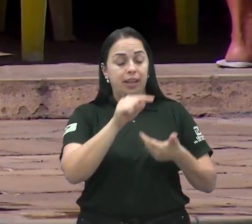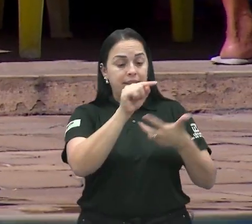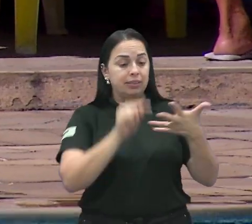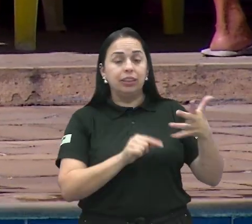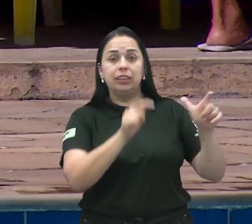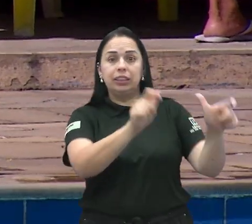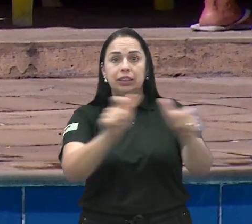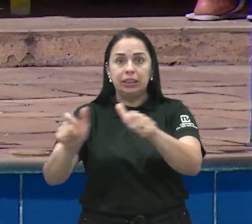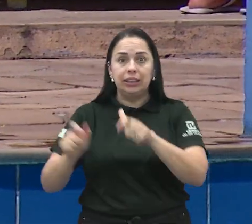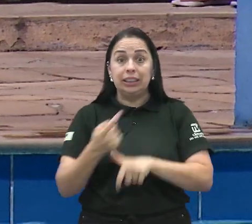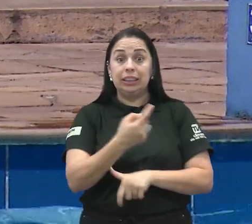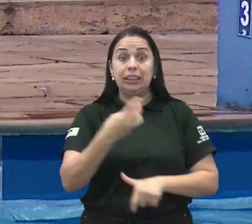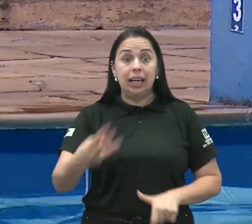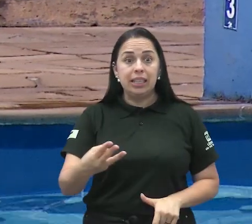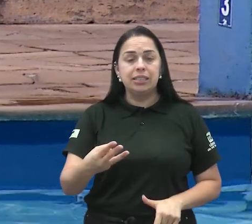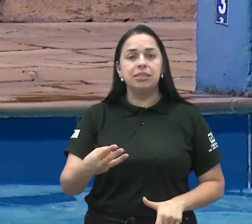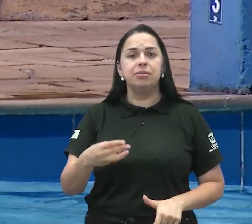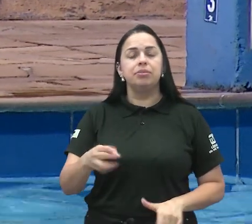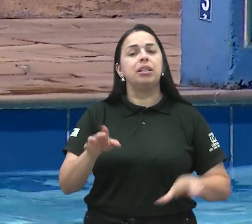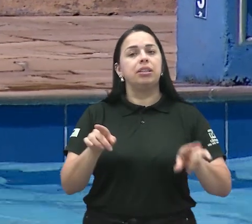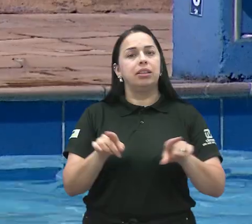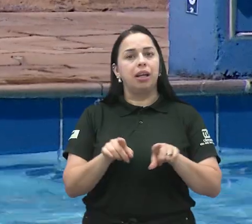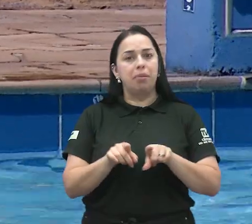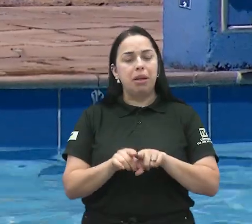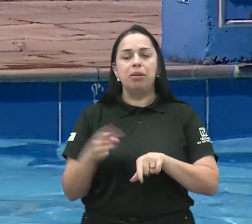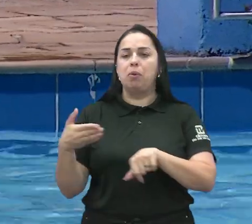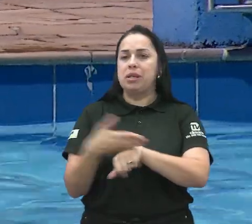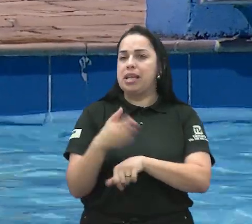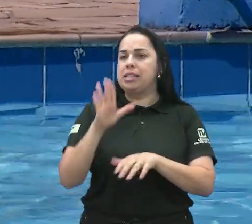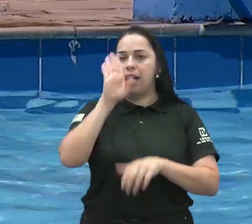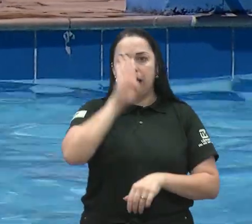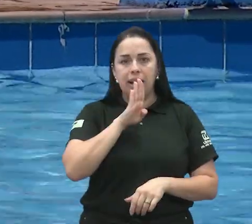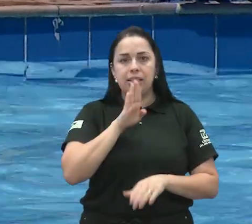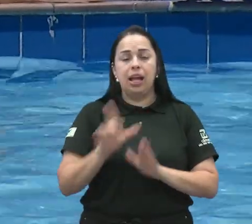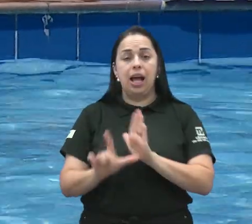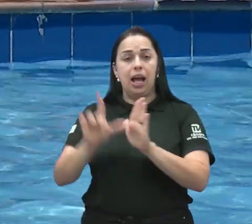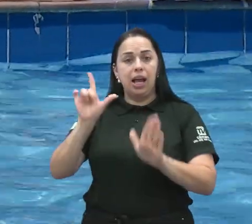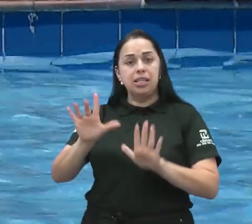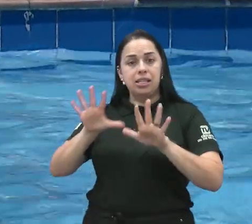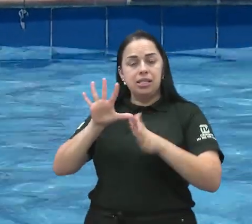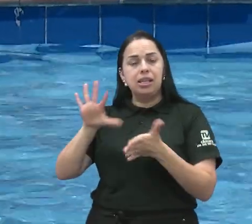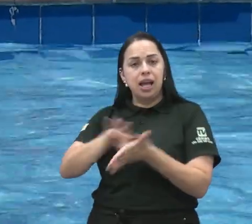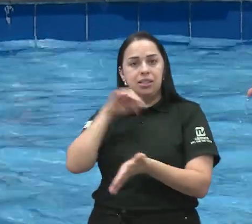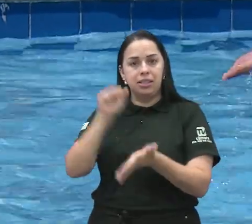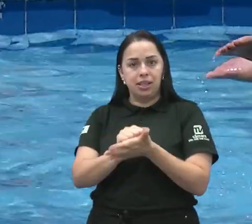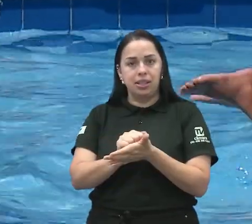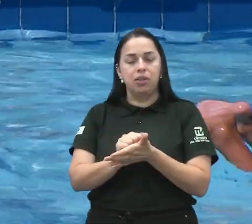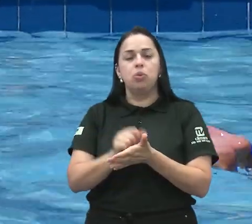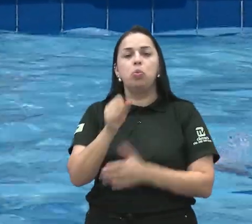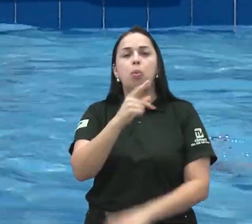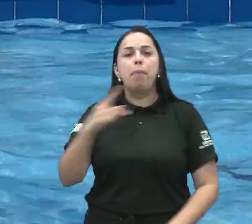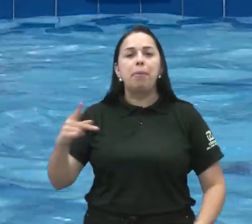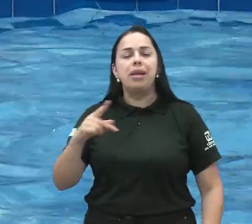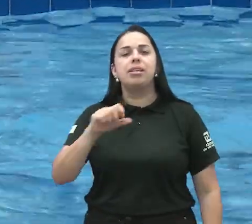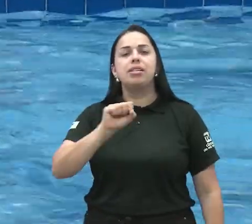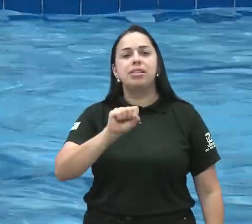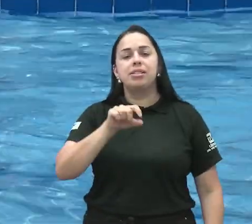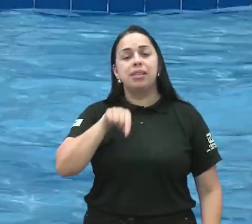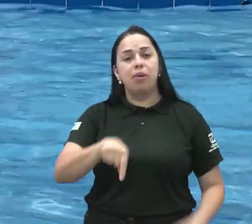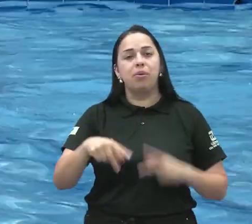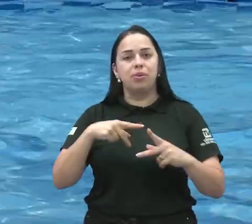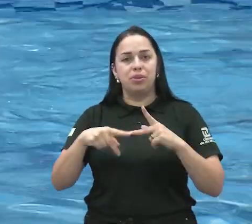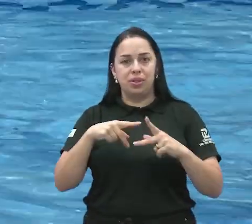conta com 13 piscinas públicas em toda a cidade. O acesso é gratuito, é só fazer uma pré-inscrição pelo aplicativo São José